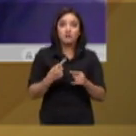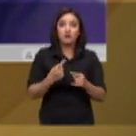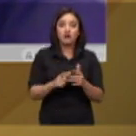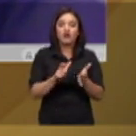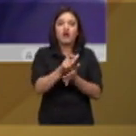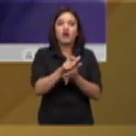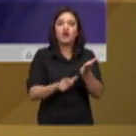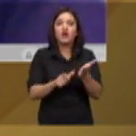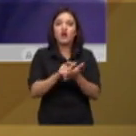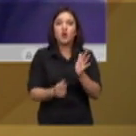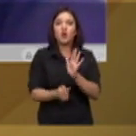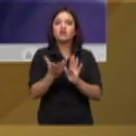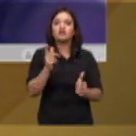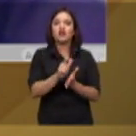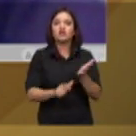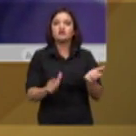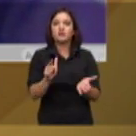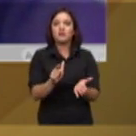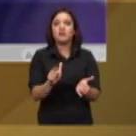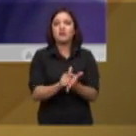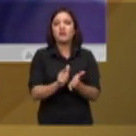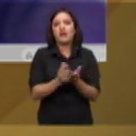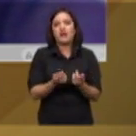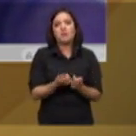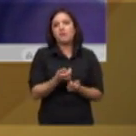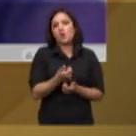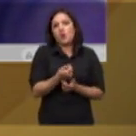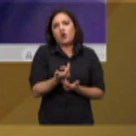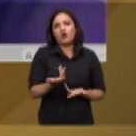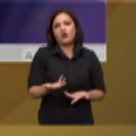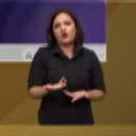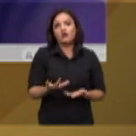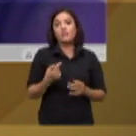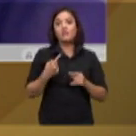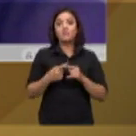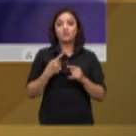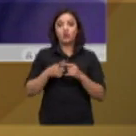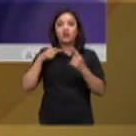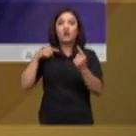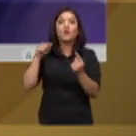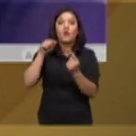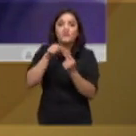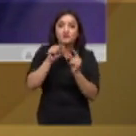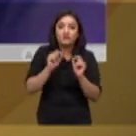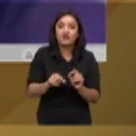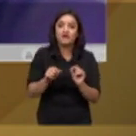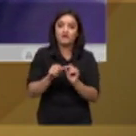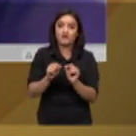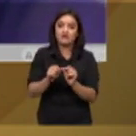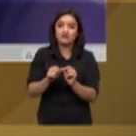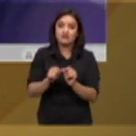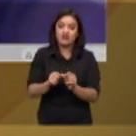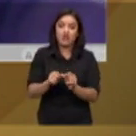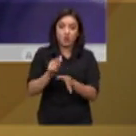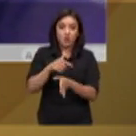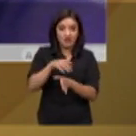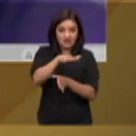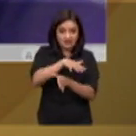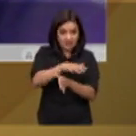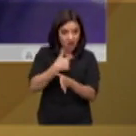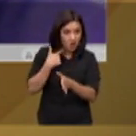é pequena. Claro, porque a ideia era justamente conduzir essas